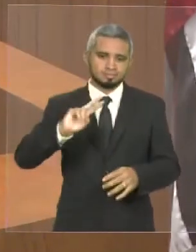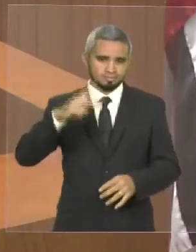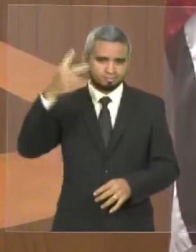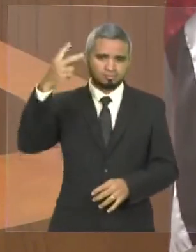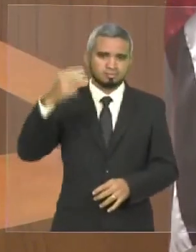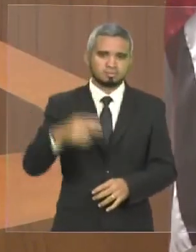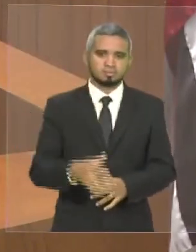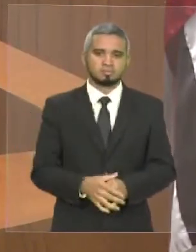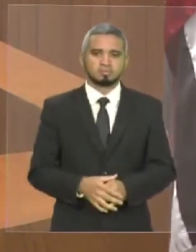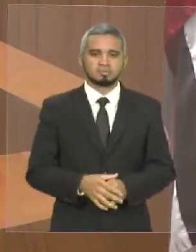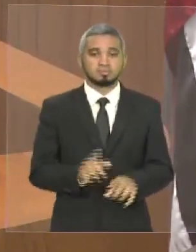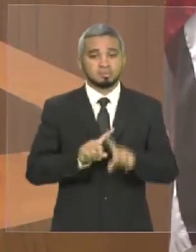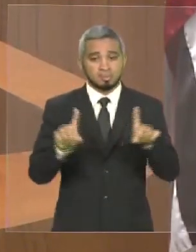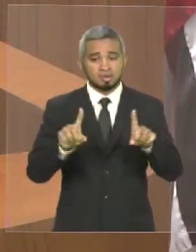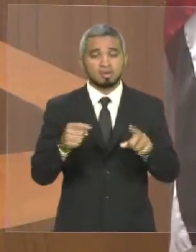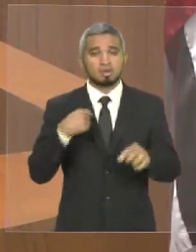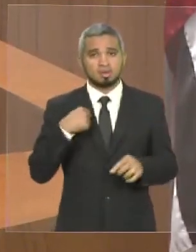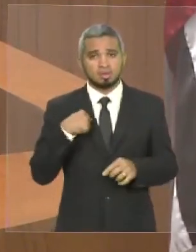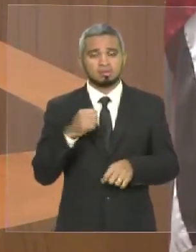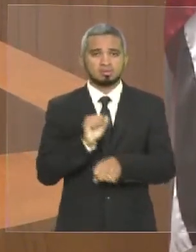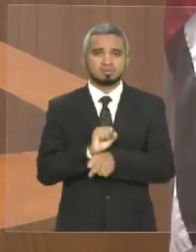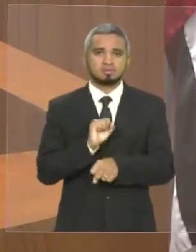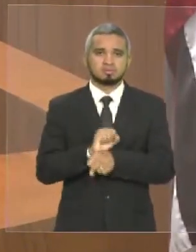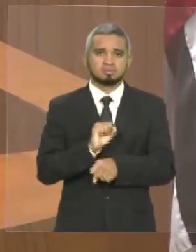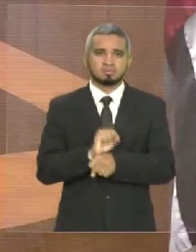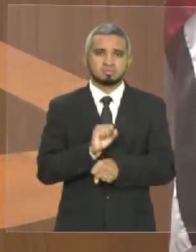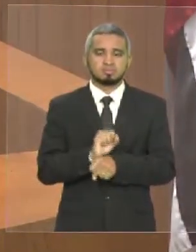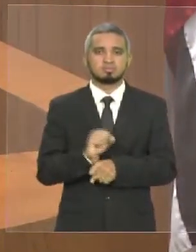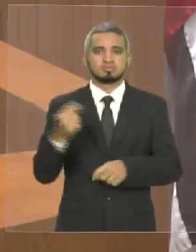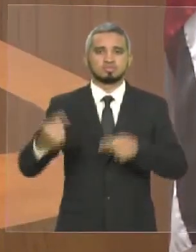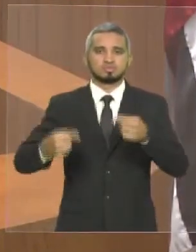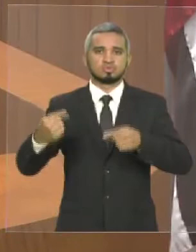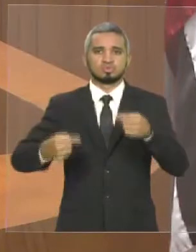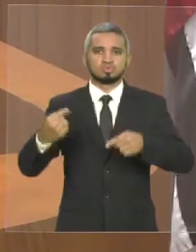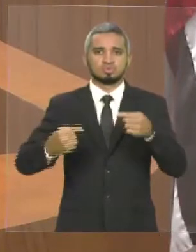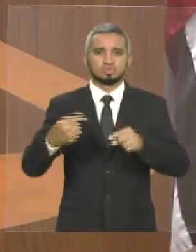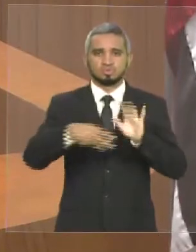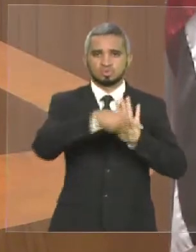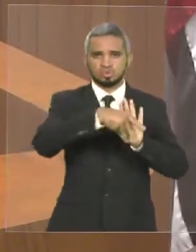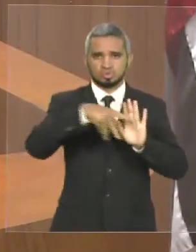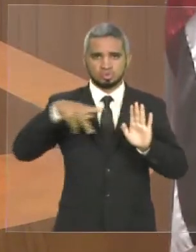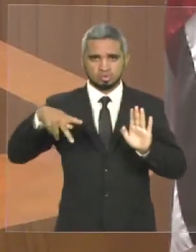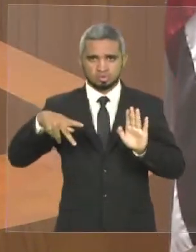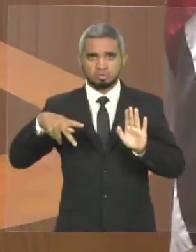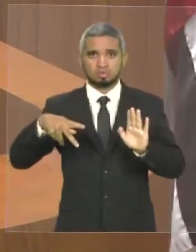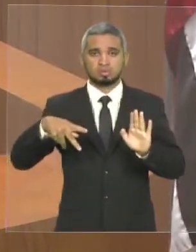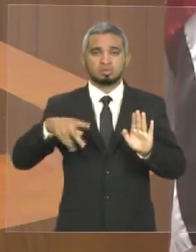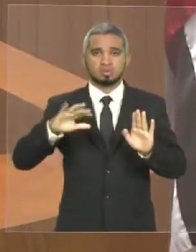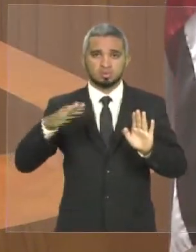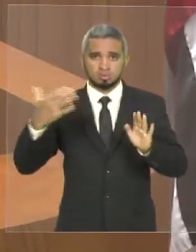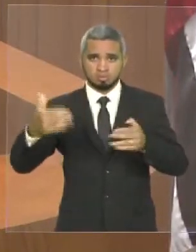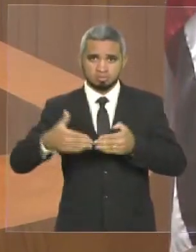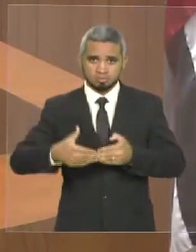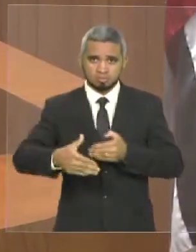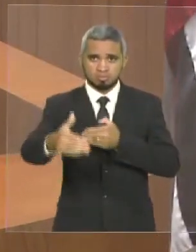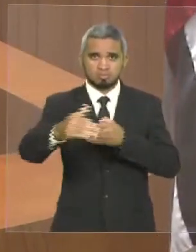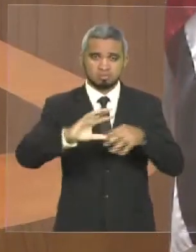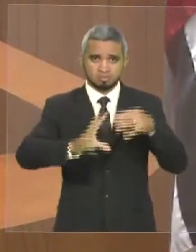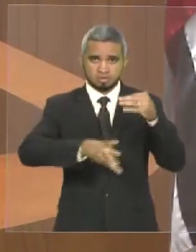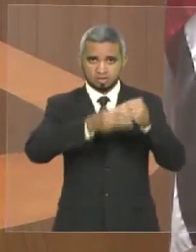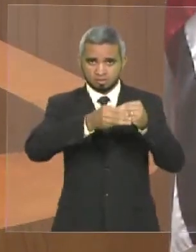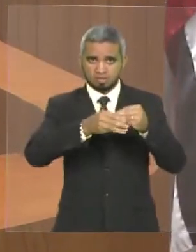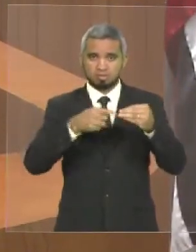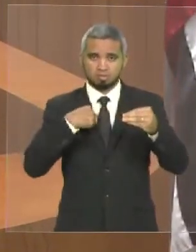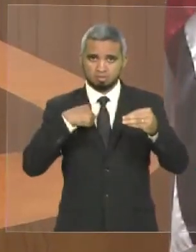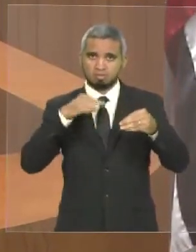para discutir o mérito da medida provisória quando, da discussão da emenda que nós apresentamos na Comissão de